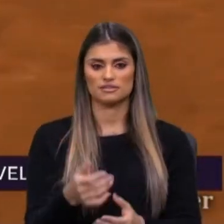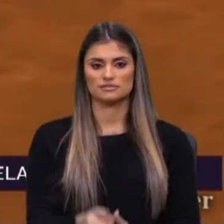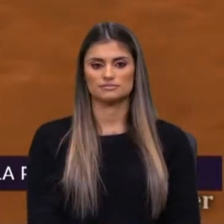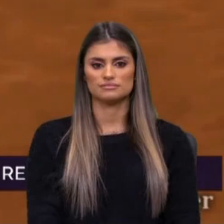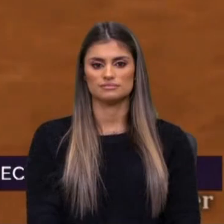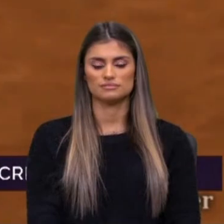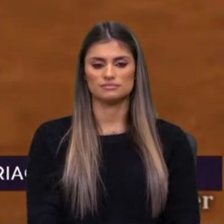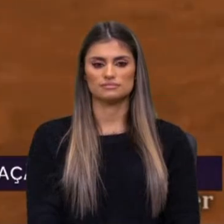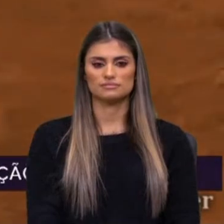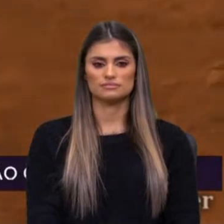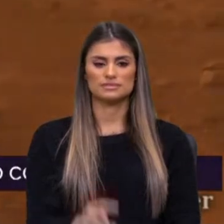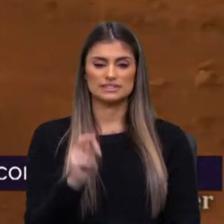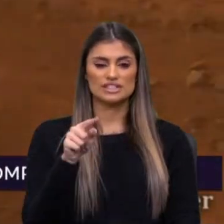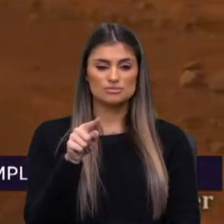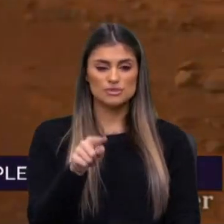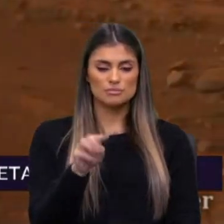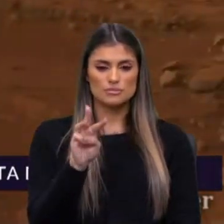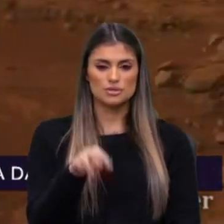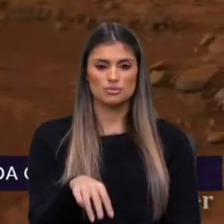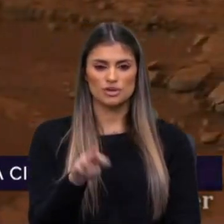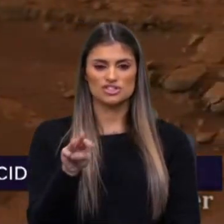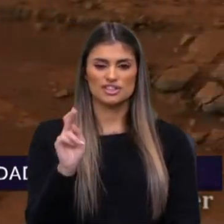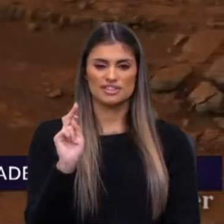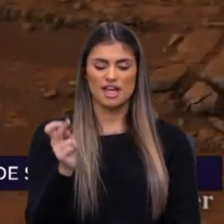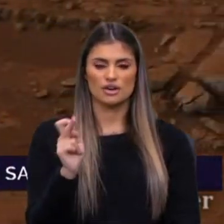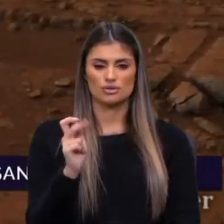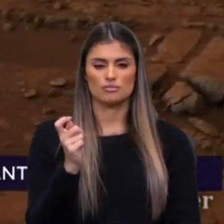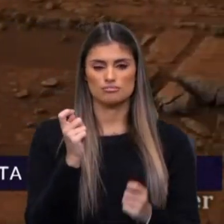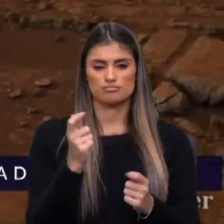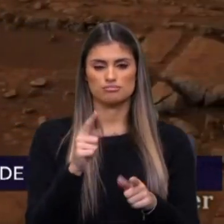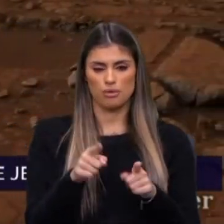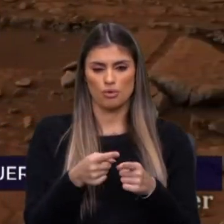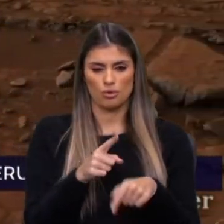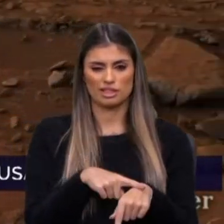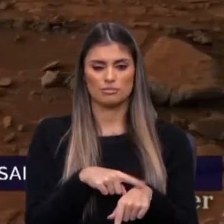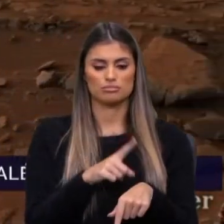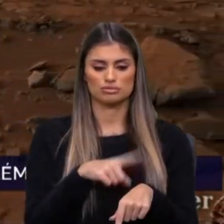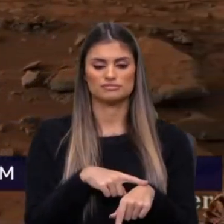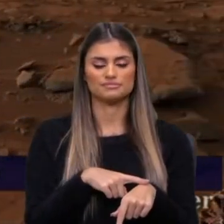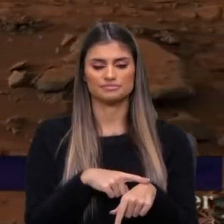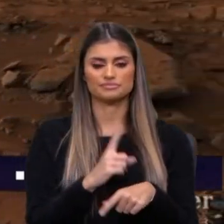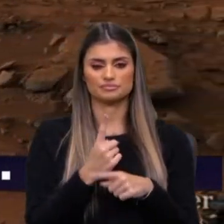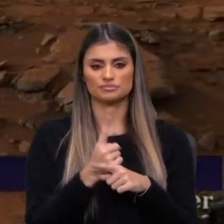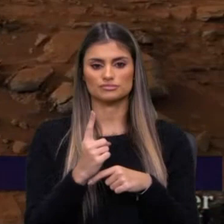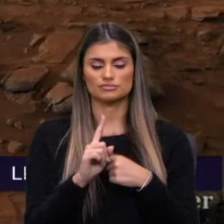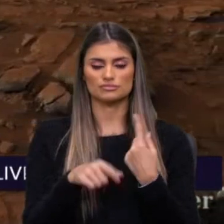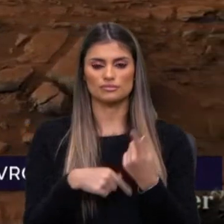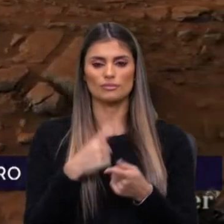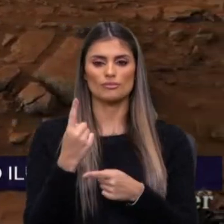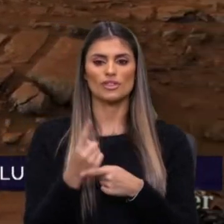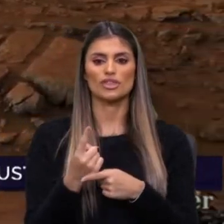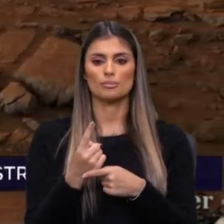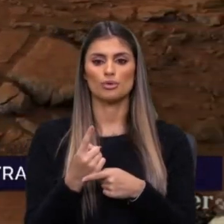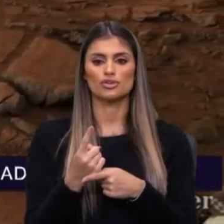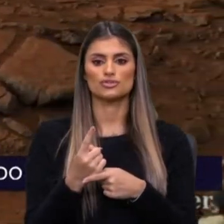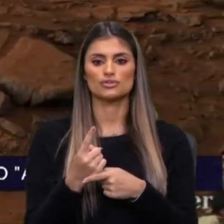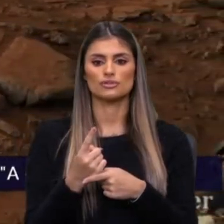há pelo menos 3 mil milhões de anos e foi por um curtíssimo período de tempo. Porque depois a combinação